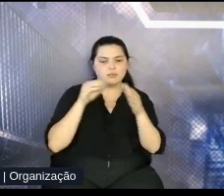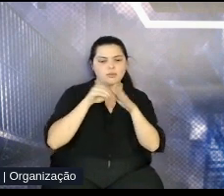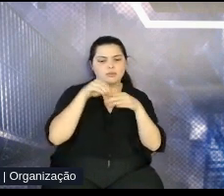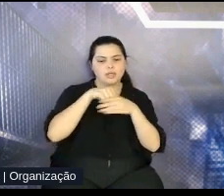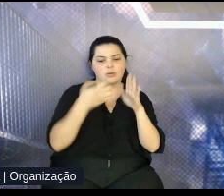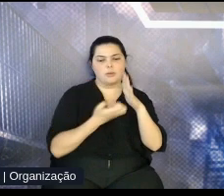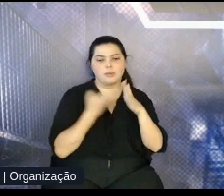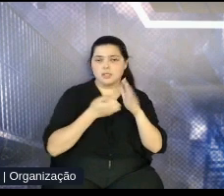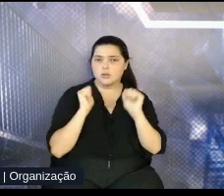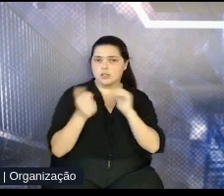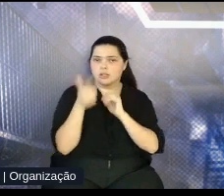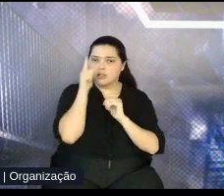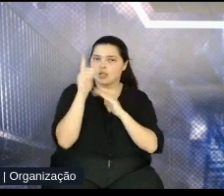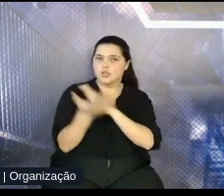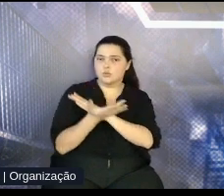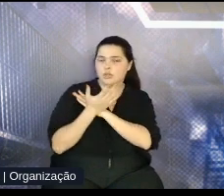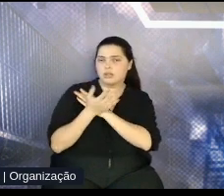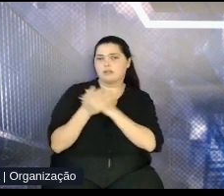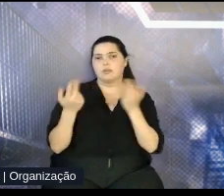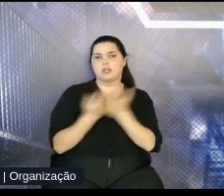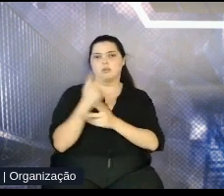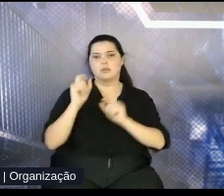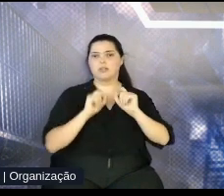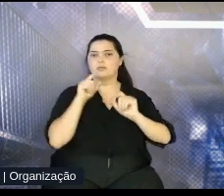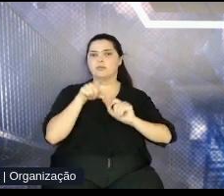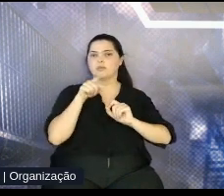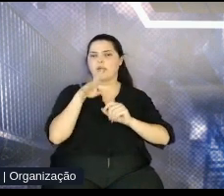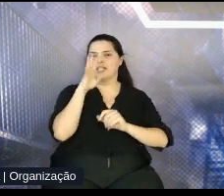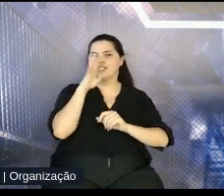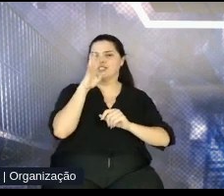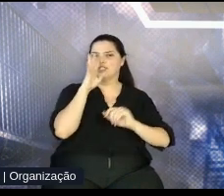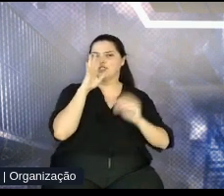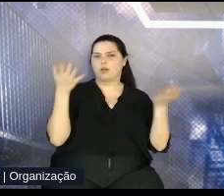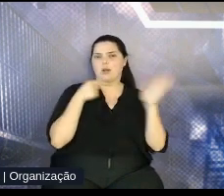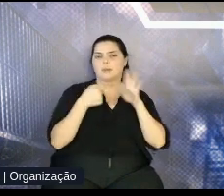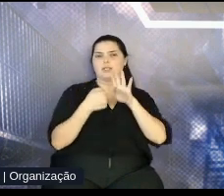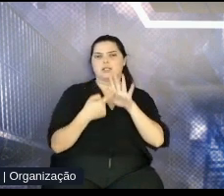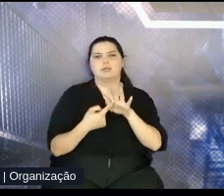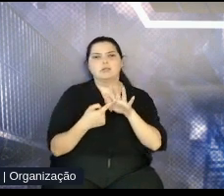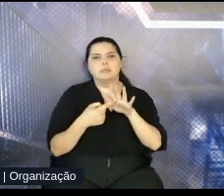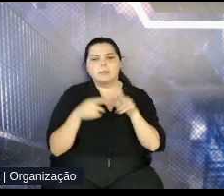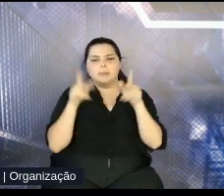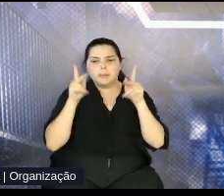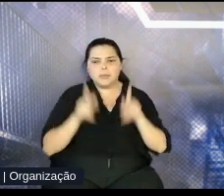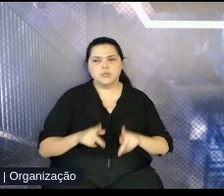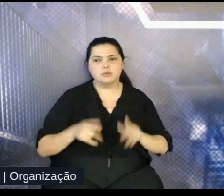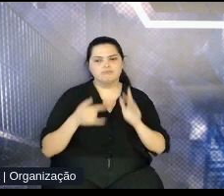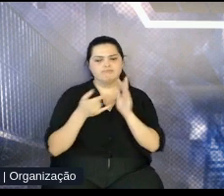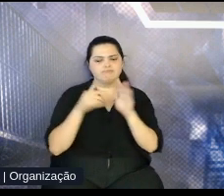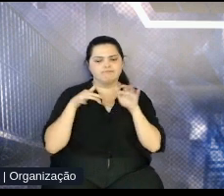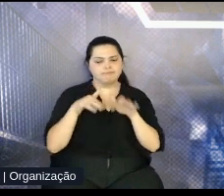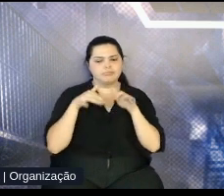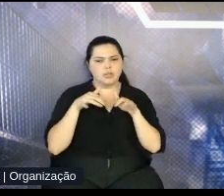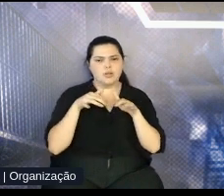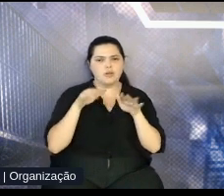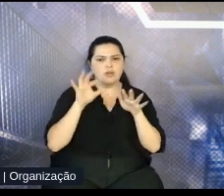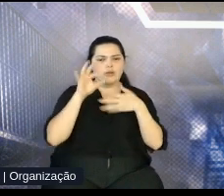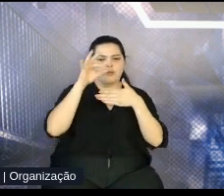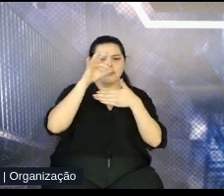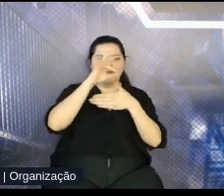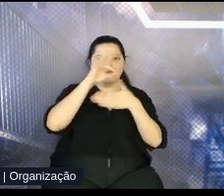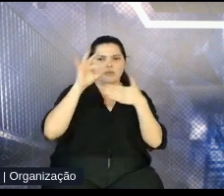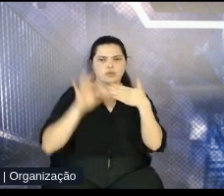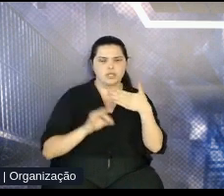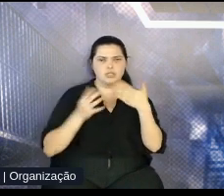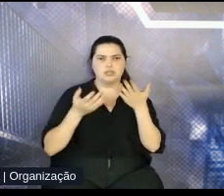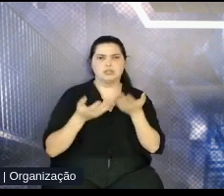Então, o que acontece? Se você que está assistindo aí essa apresentação é uma pessoa desenvolvedora de front-end e você quer ter